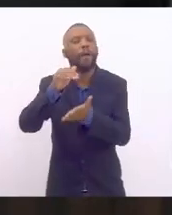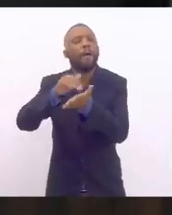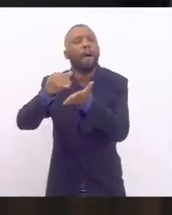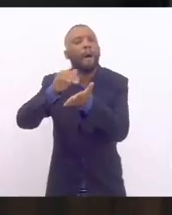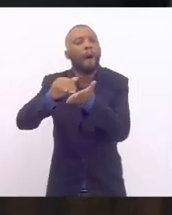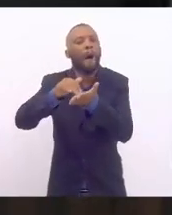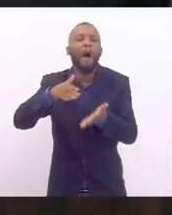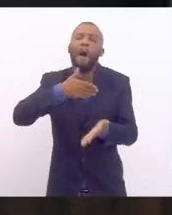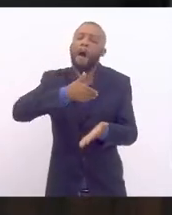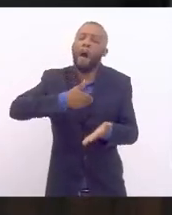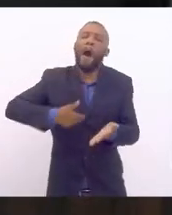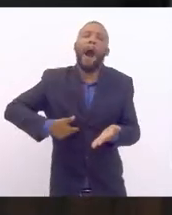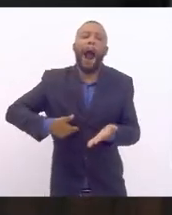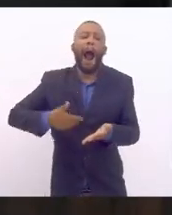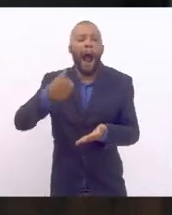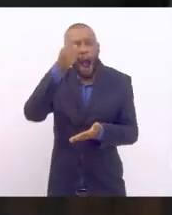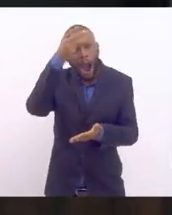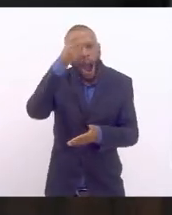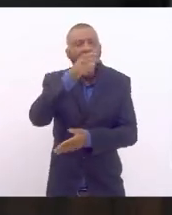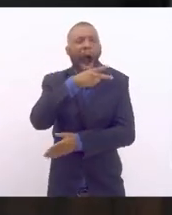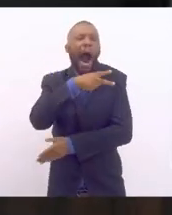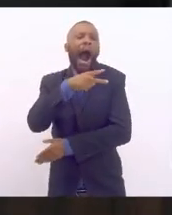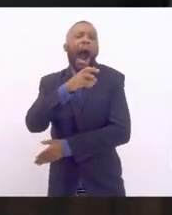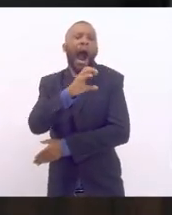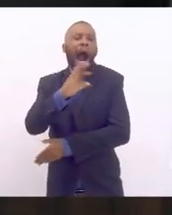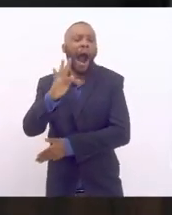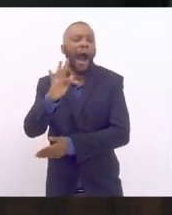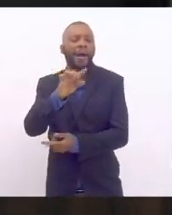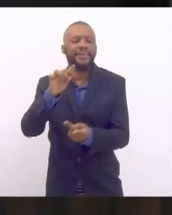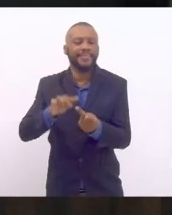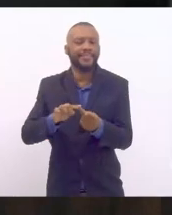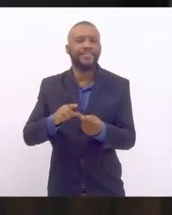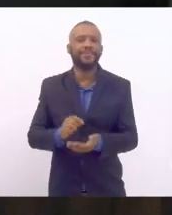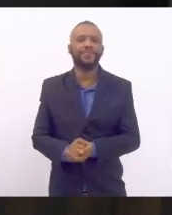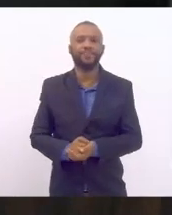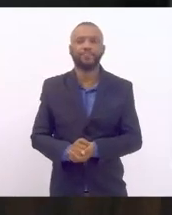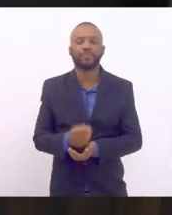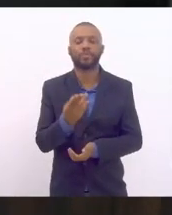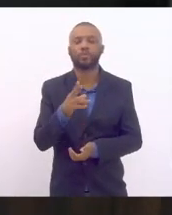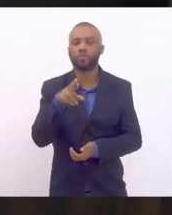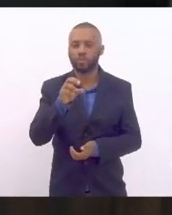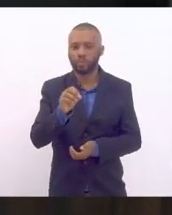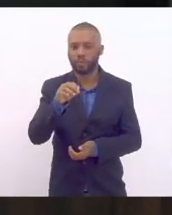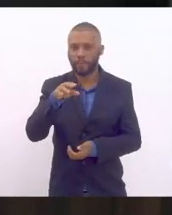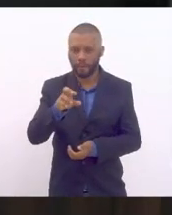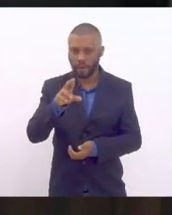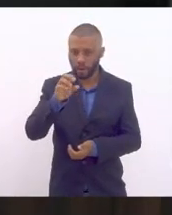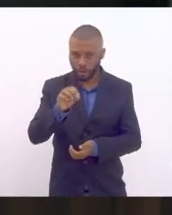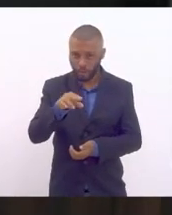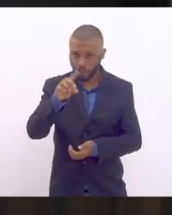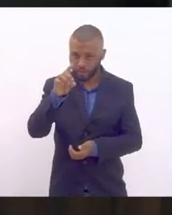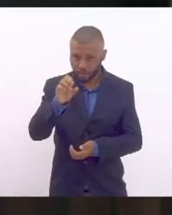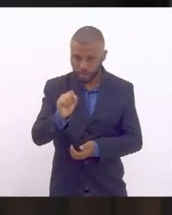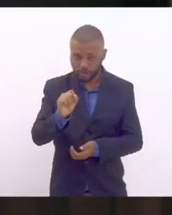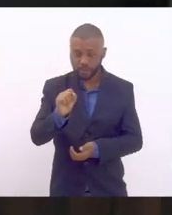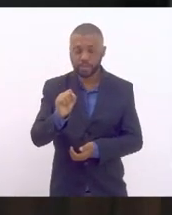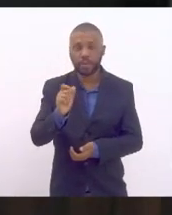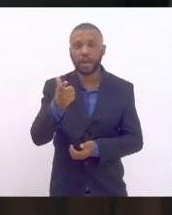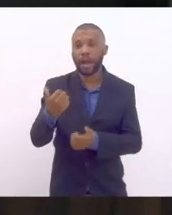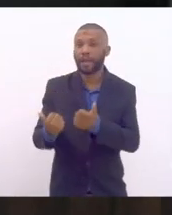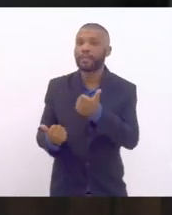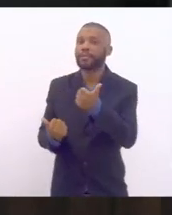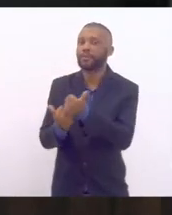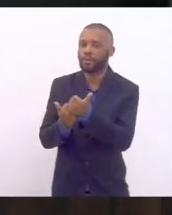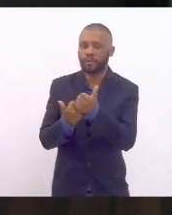Cabo Frio Thiago Moura o secretário de obras de Cabo Frio Bruno Marcondes assessor especial da Seplag